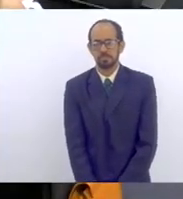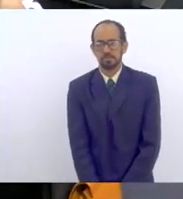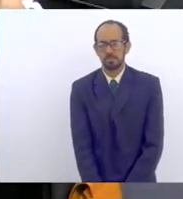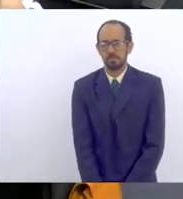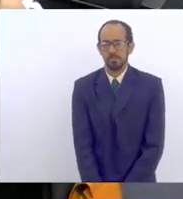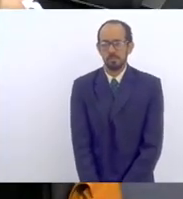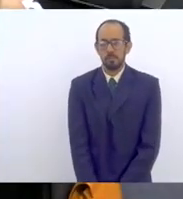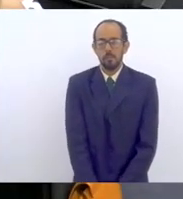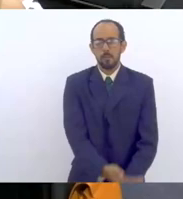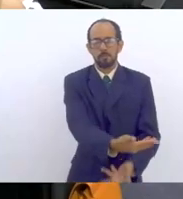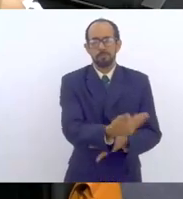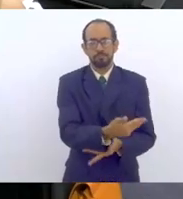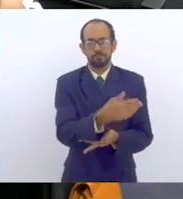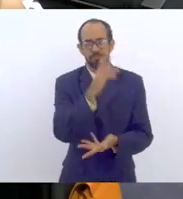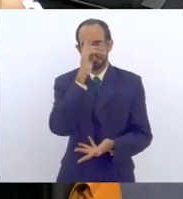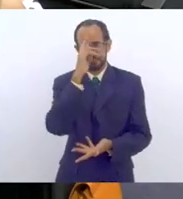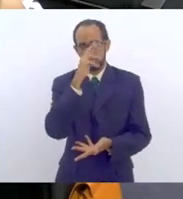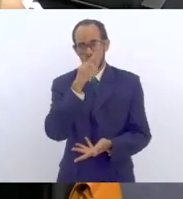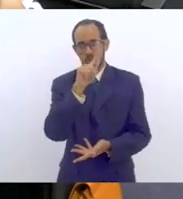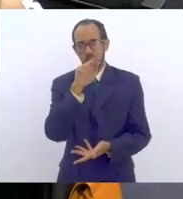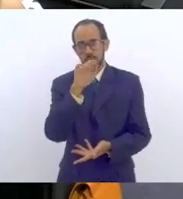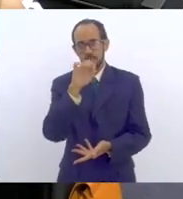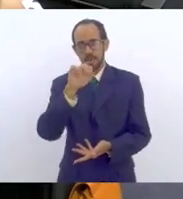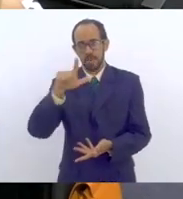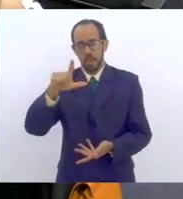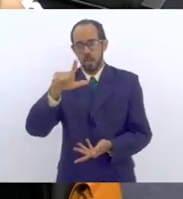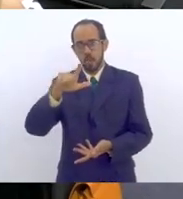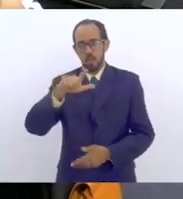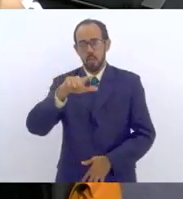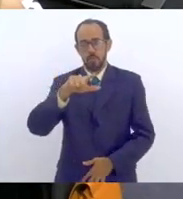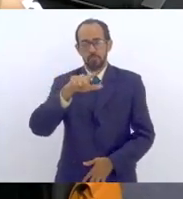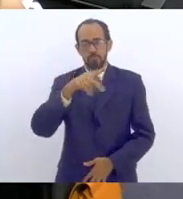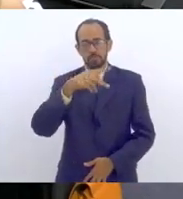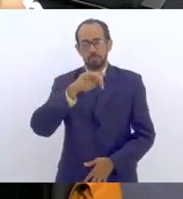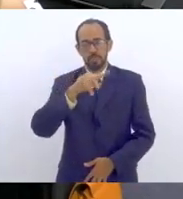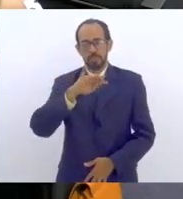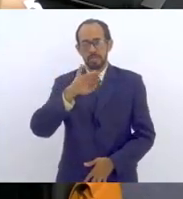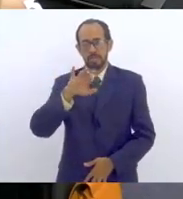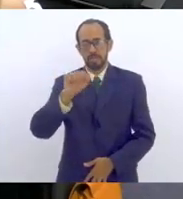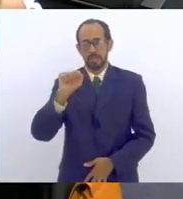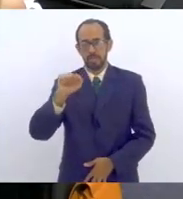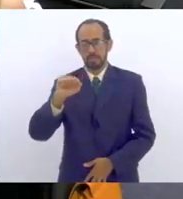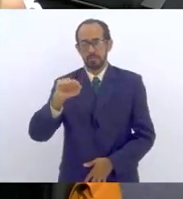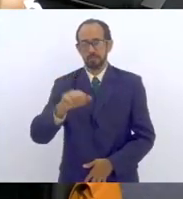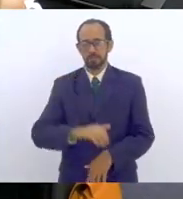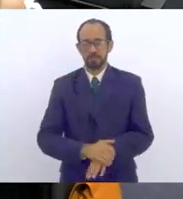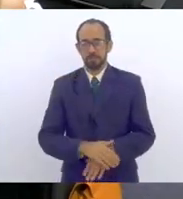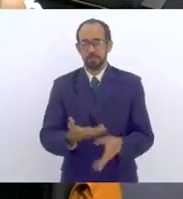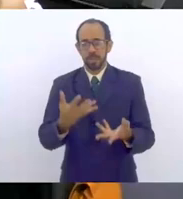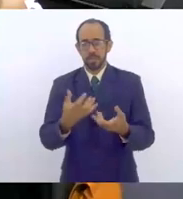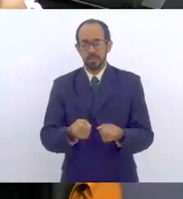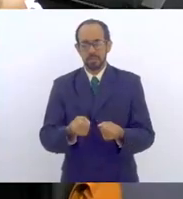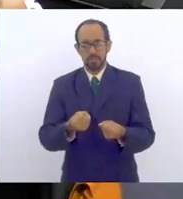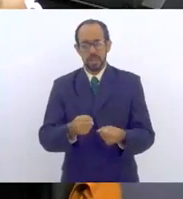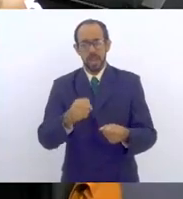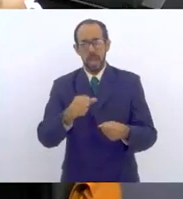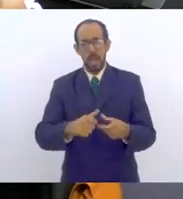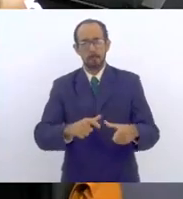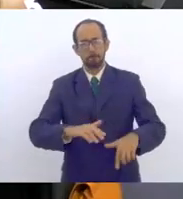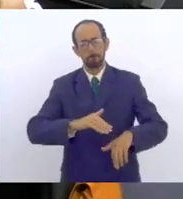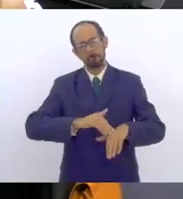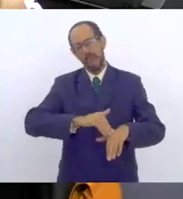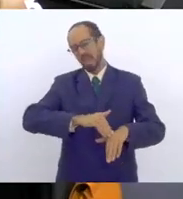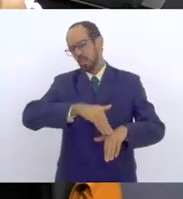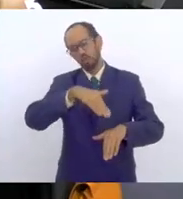convidamos o senhor Gabriel de Miranda Peçanha para receber a maior honraria desta casa